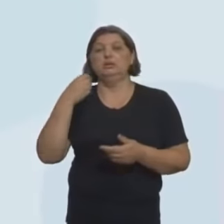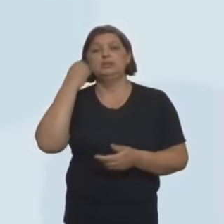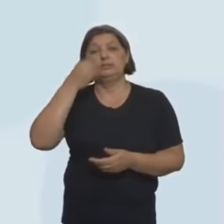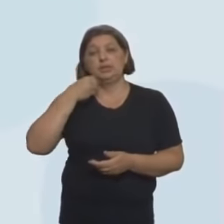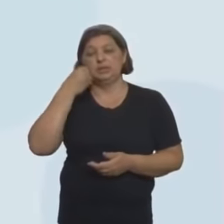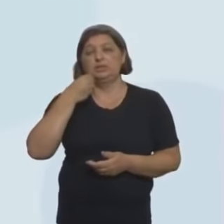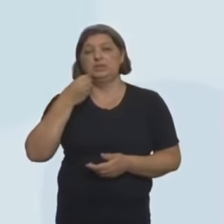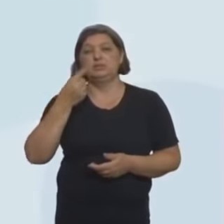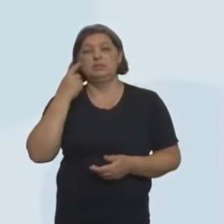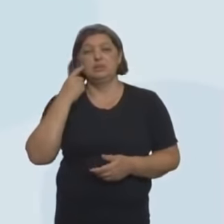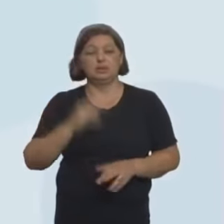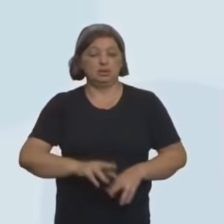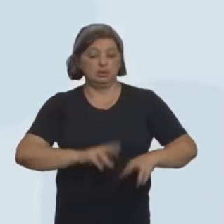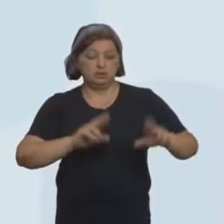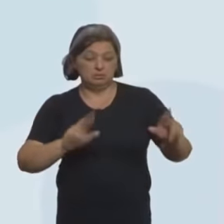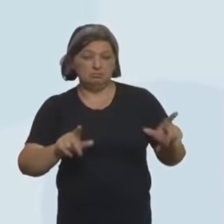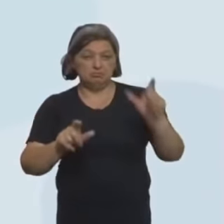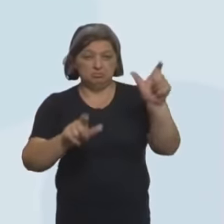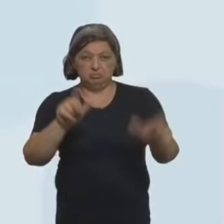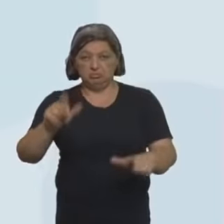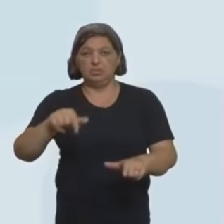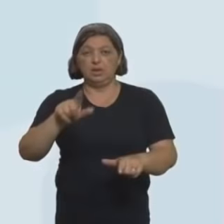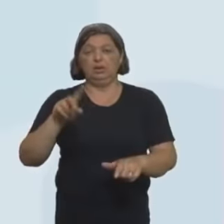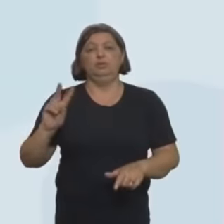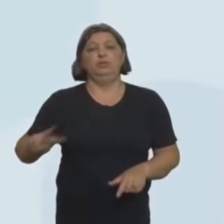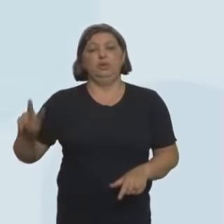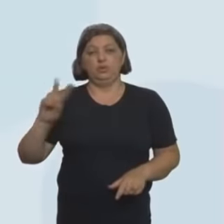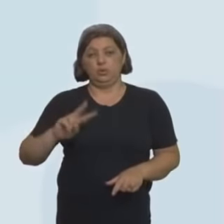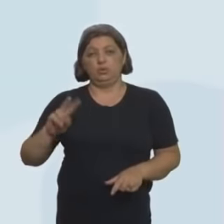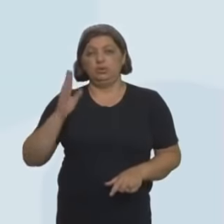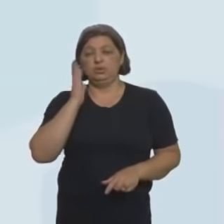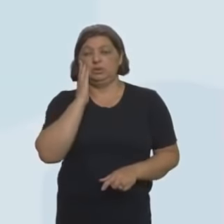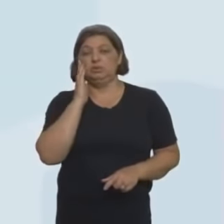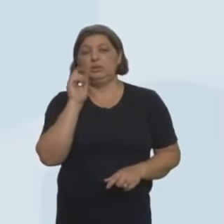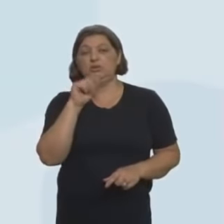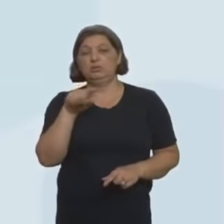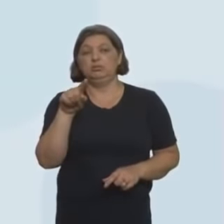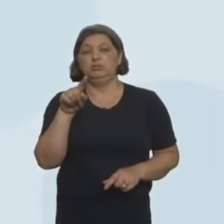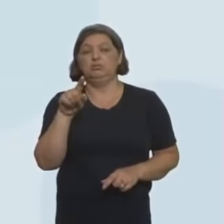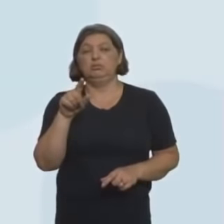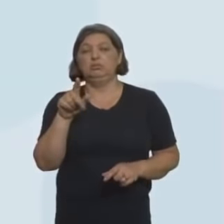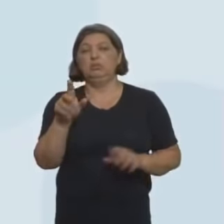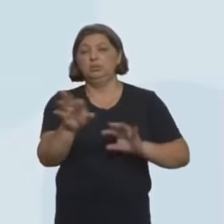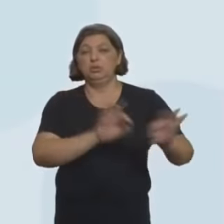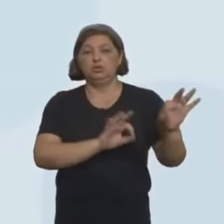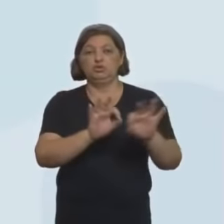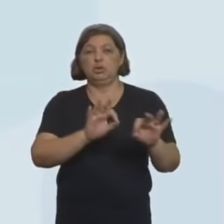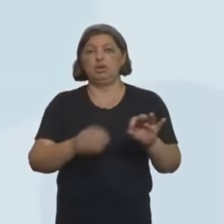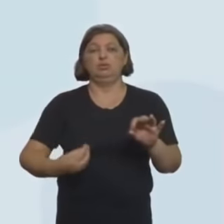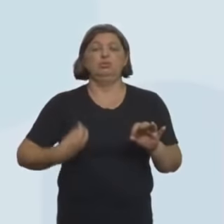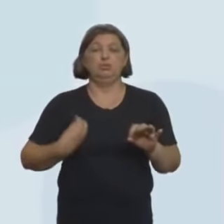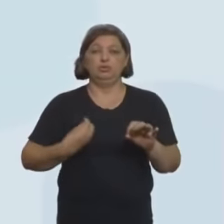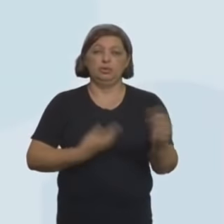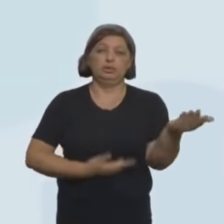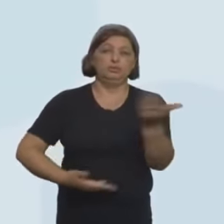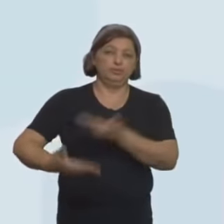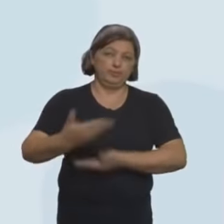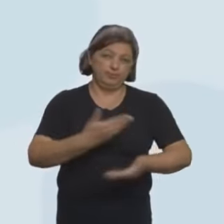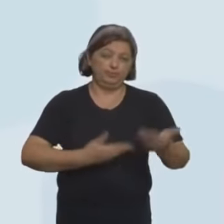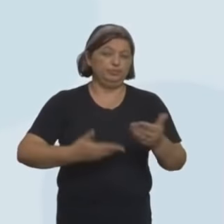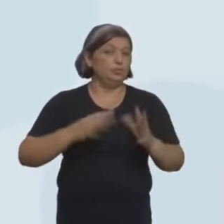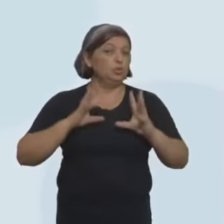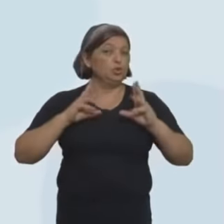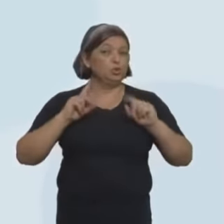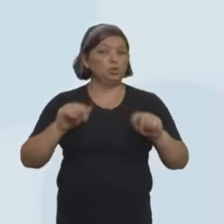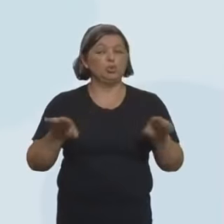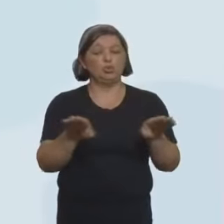a diferença é valorizada. Então, importante que vocês saibam também que o projeto de convivência, ele trata todos de forma igual, né?